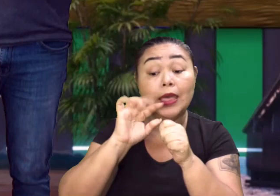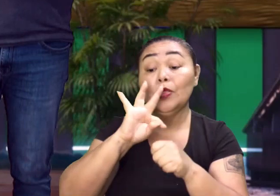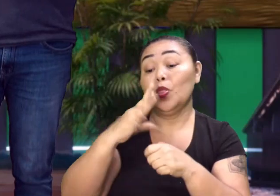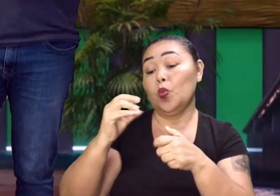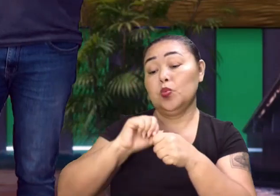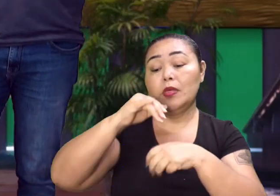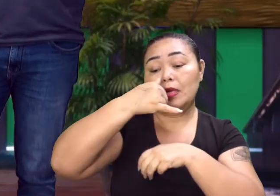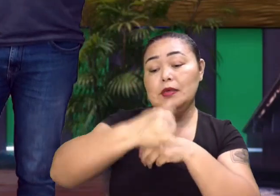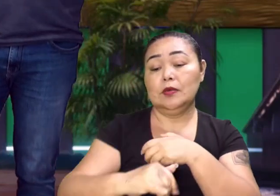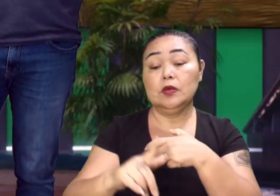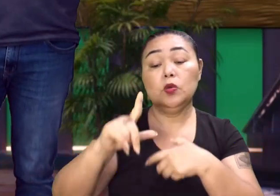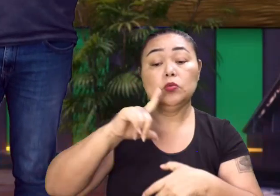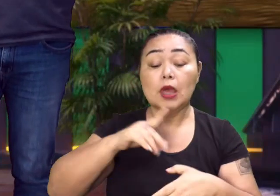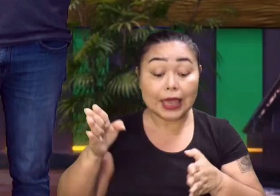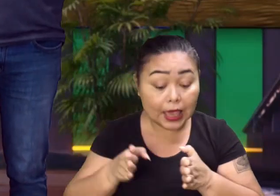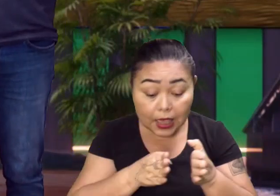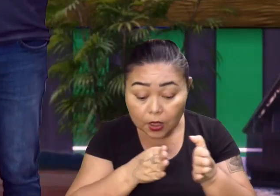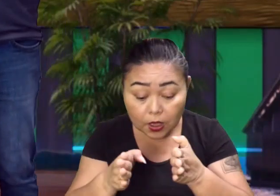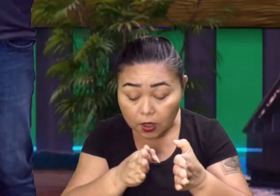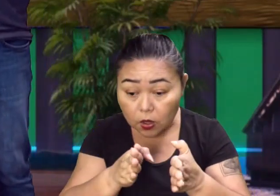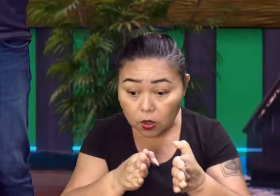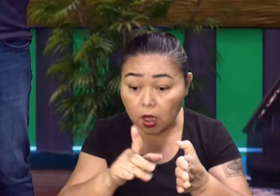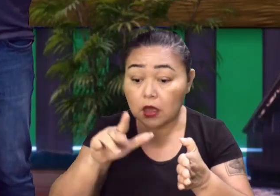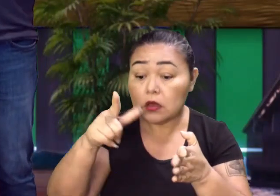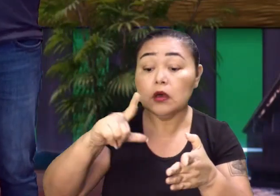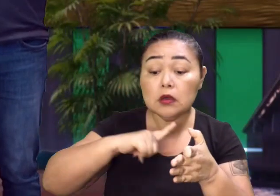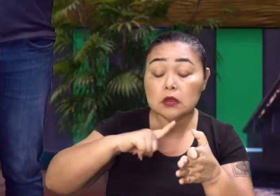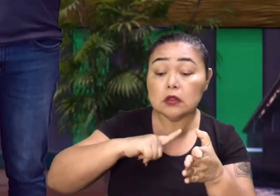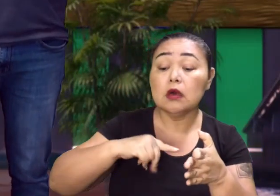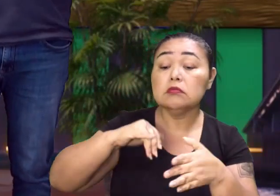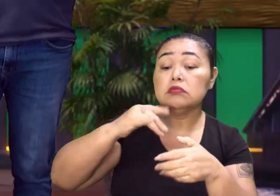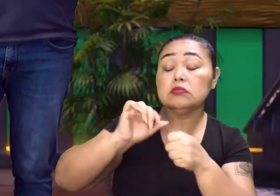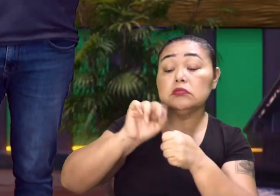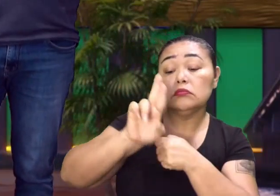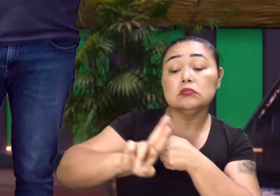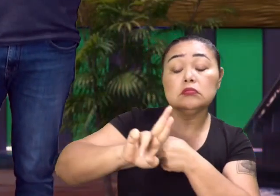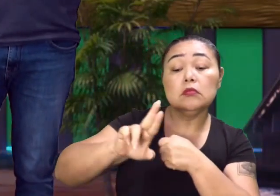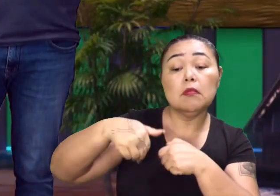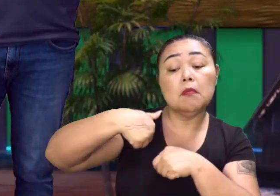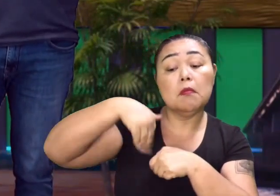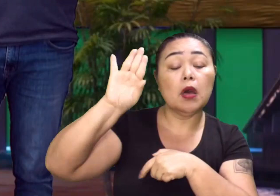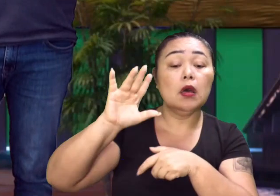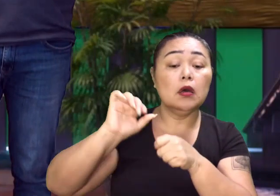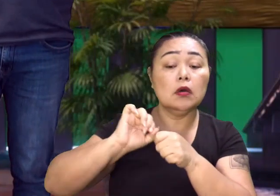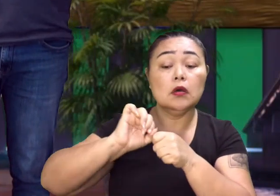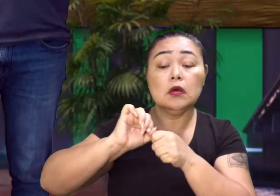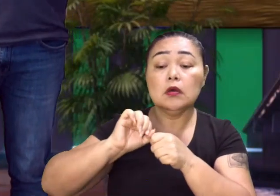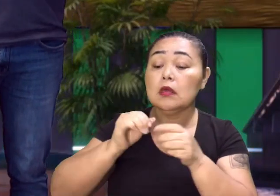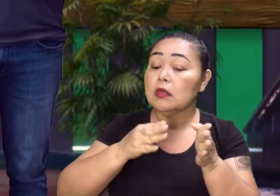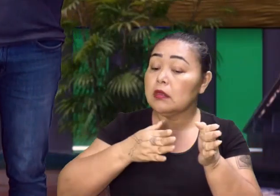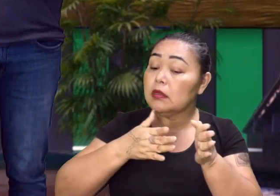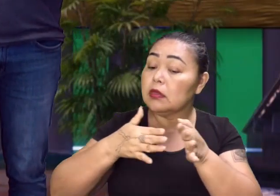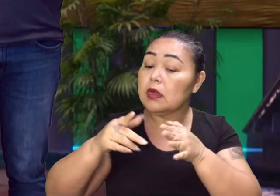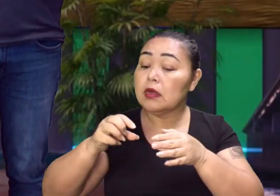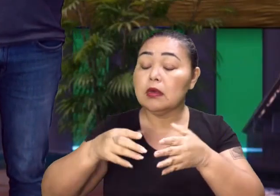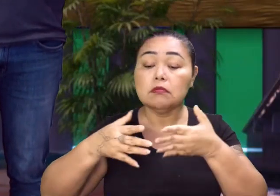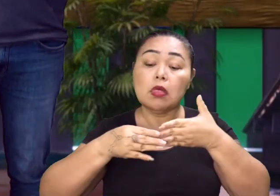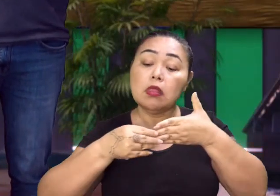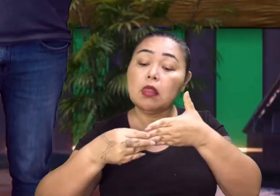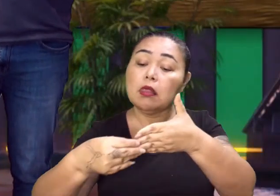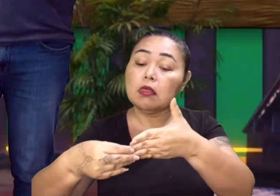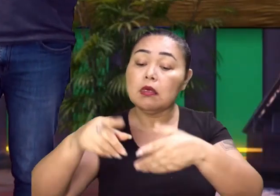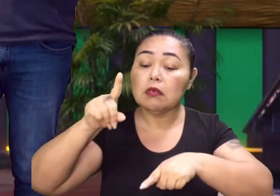energia. Por exemplo, tem rios de algumas bacias que são utilizados mais para deslocamento de